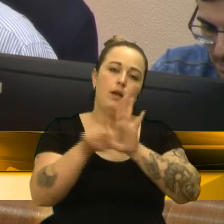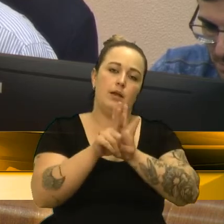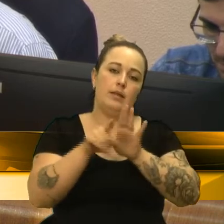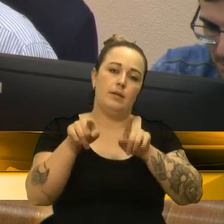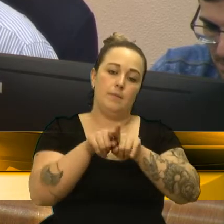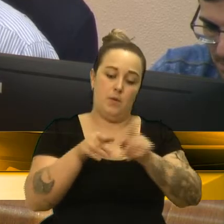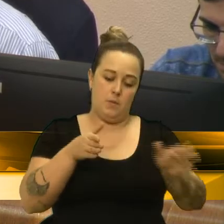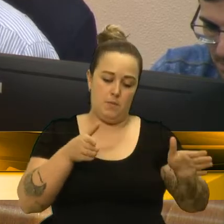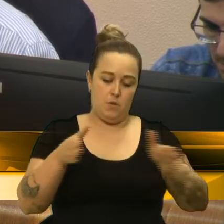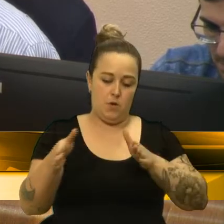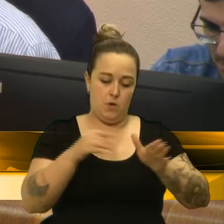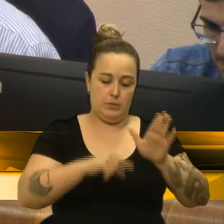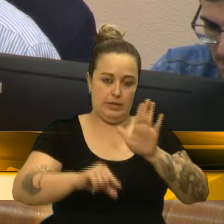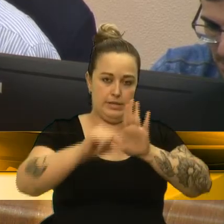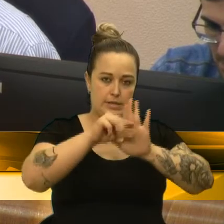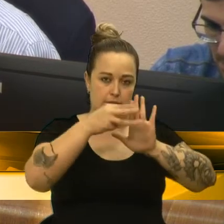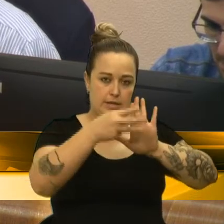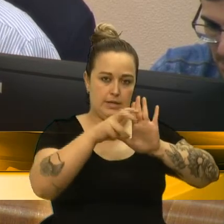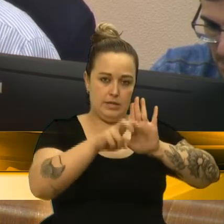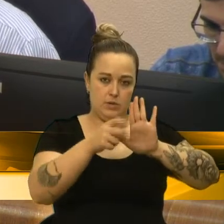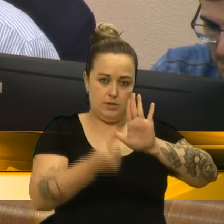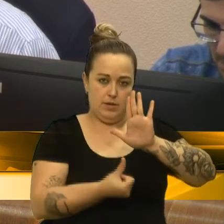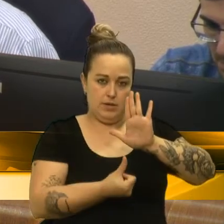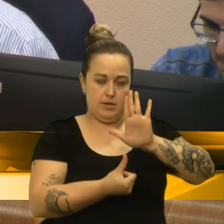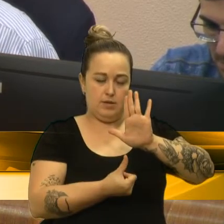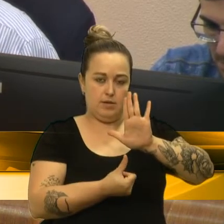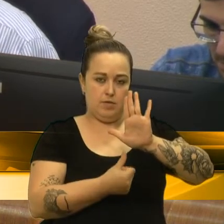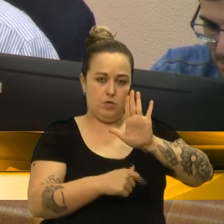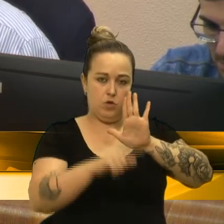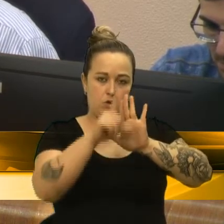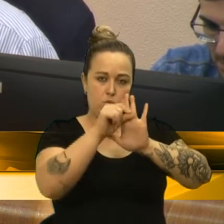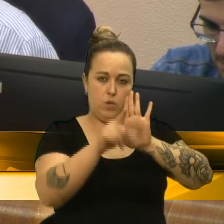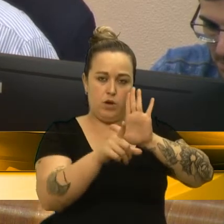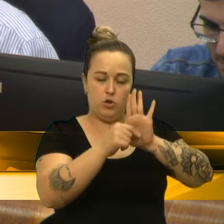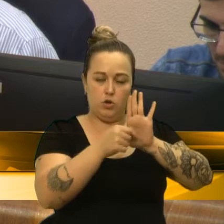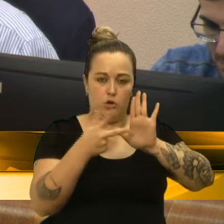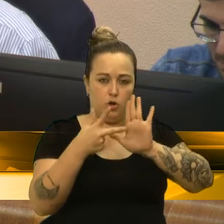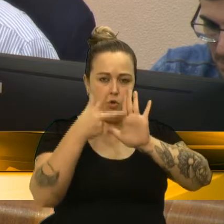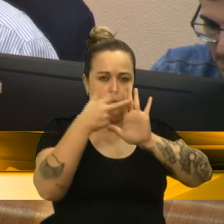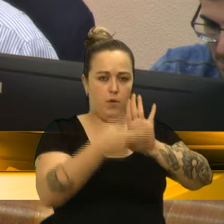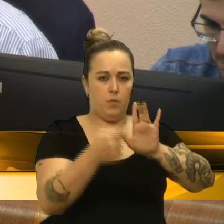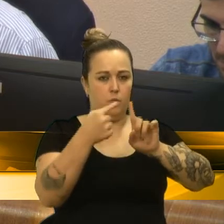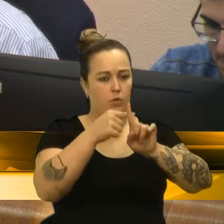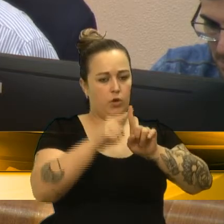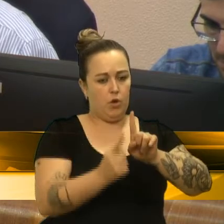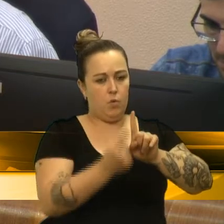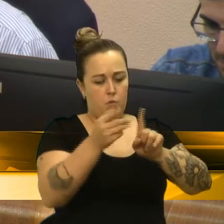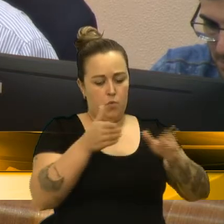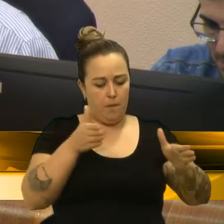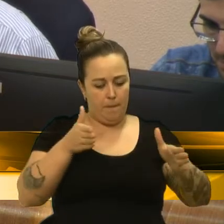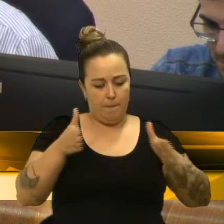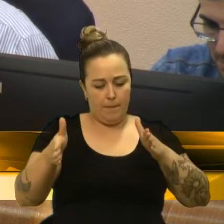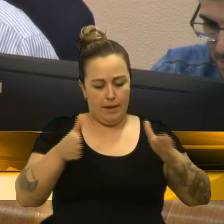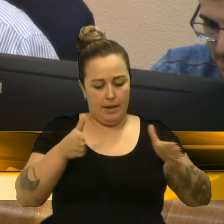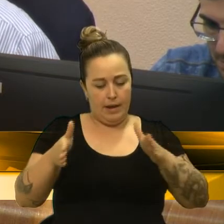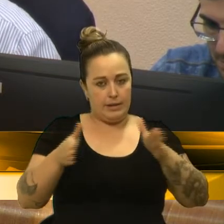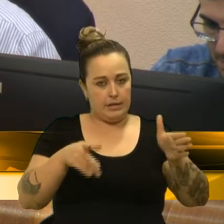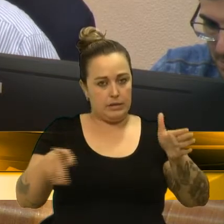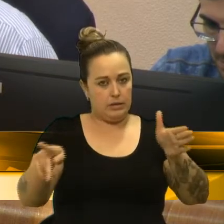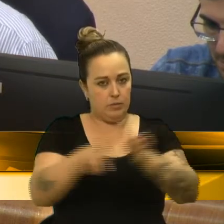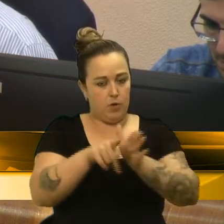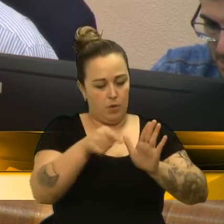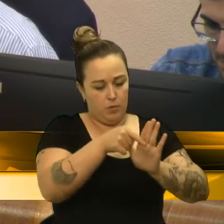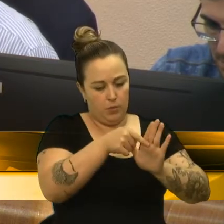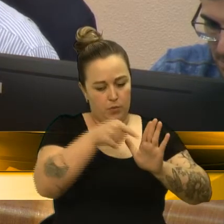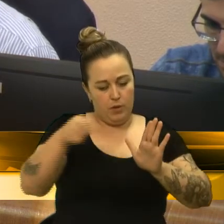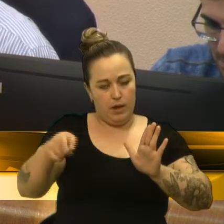dos incisos 3, 5 e 6 do mesmo artigo, uma vez que o único prazo em que é cominada a sanção é a previsão